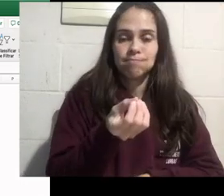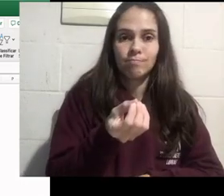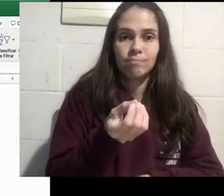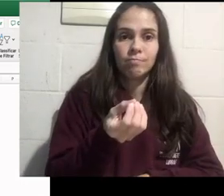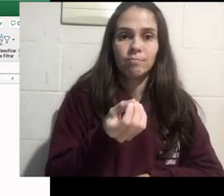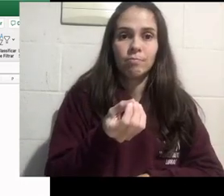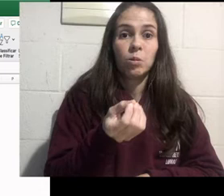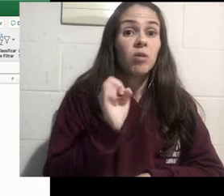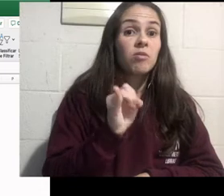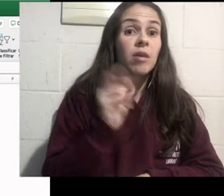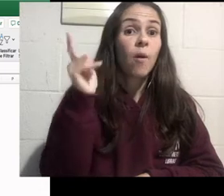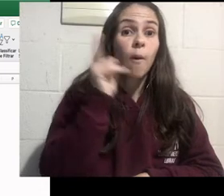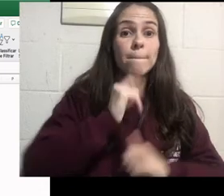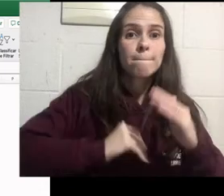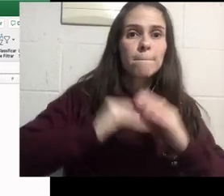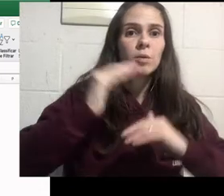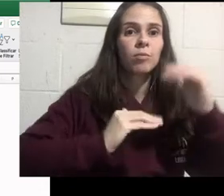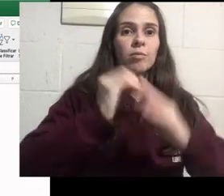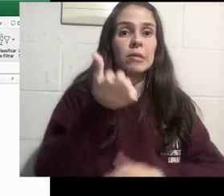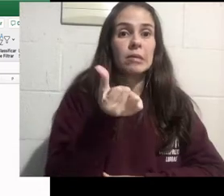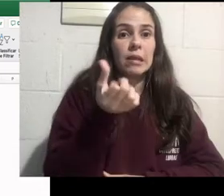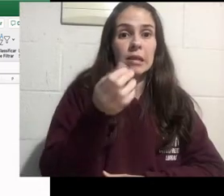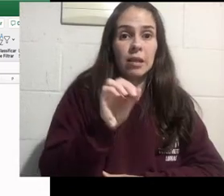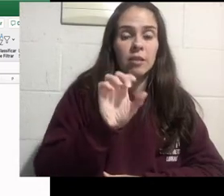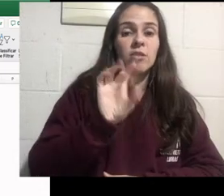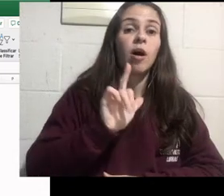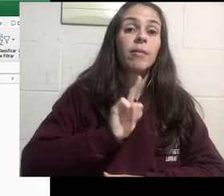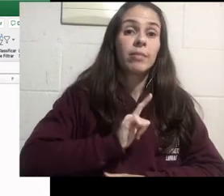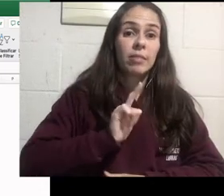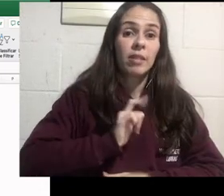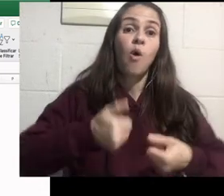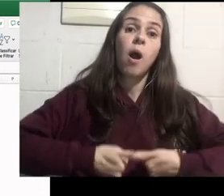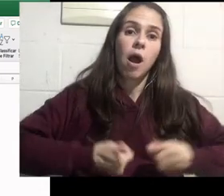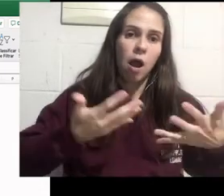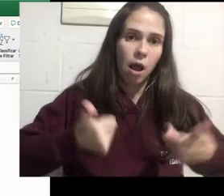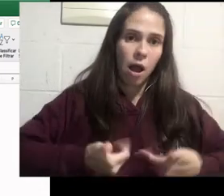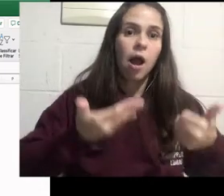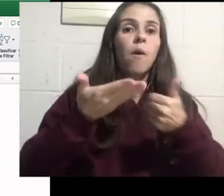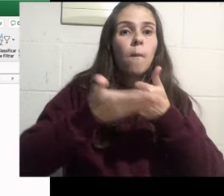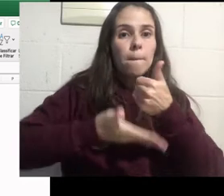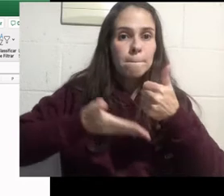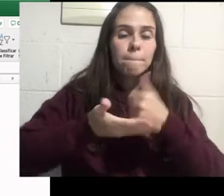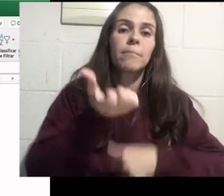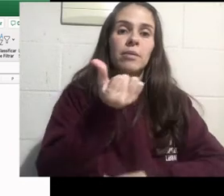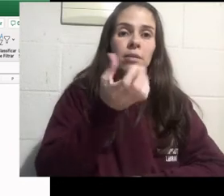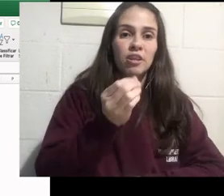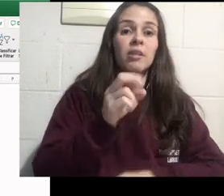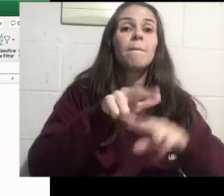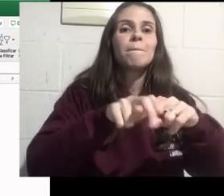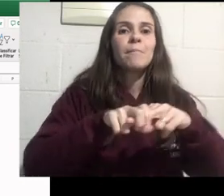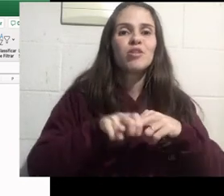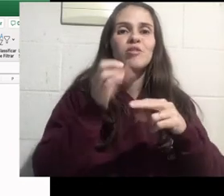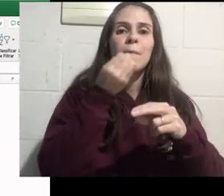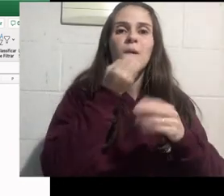nesse custo e produzi apenas 60, eu vou ter um custo unitário, né, referente a essa produção que foi realizada. Por isso que a gente